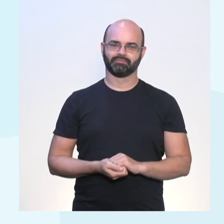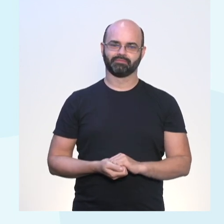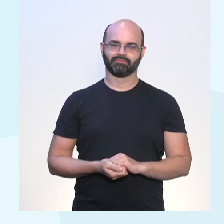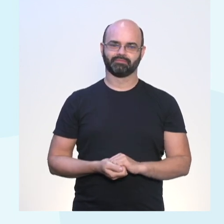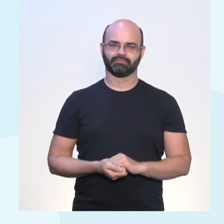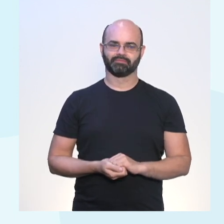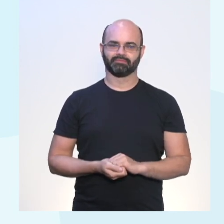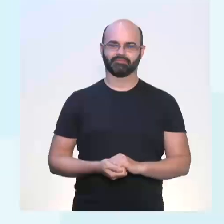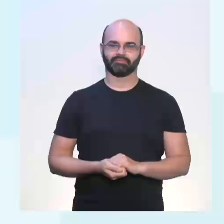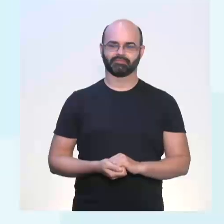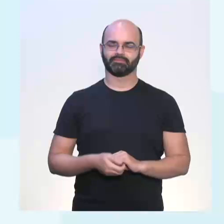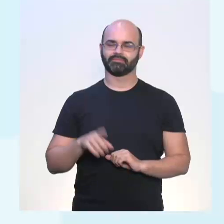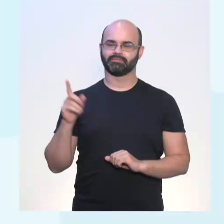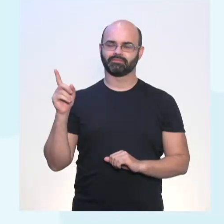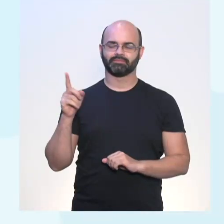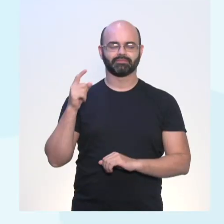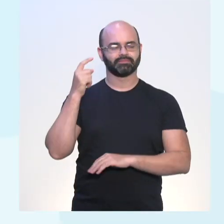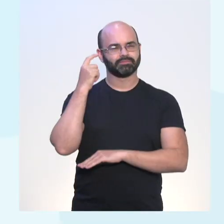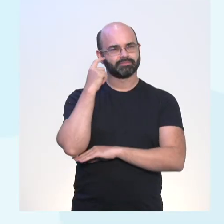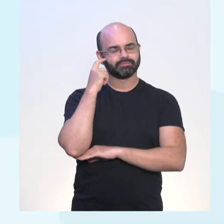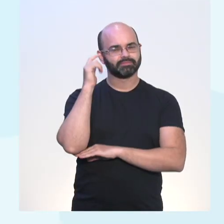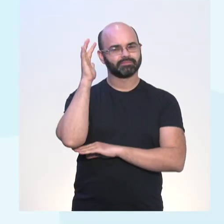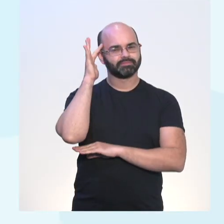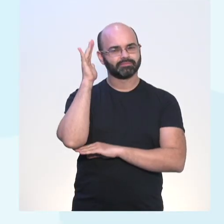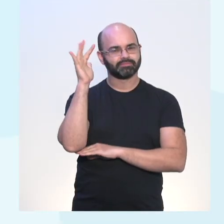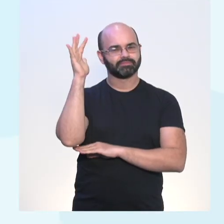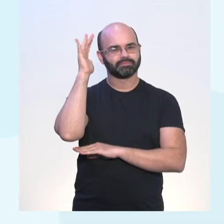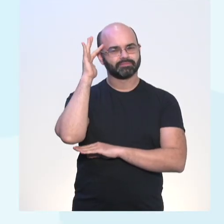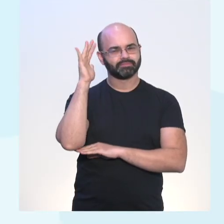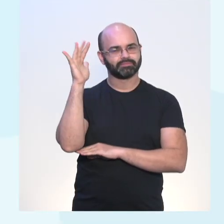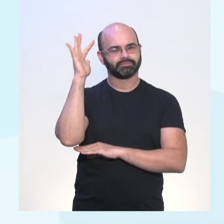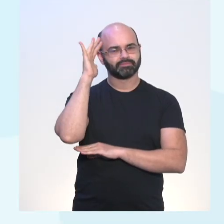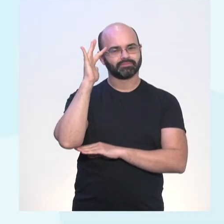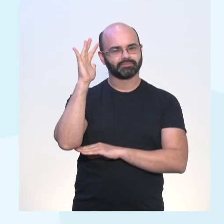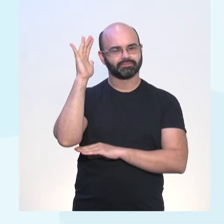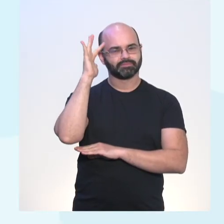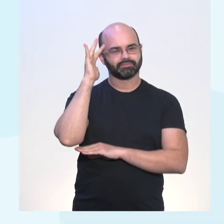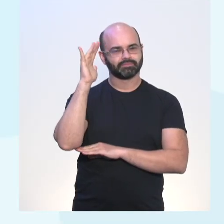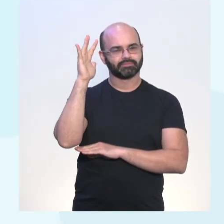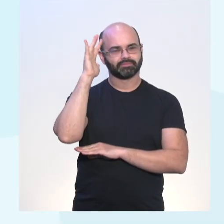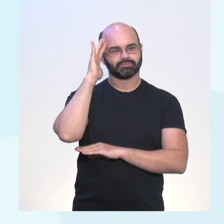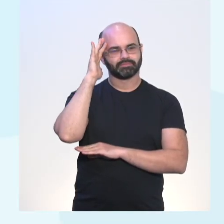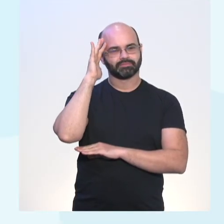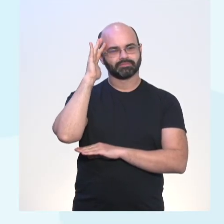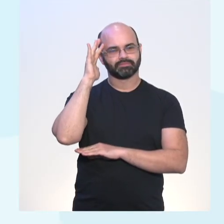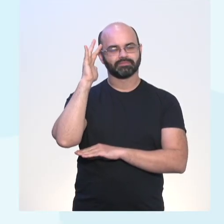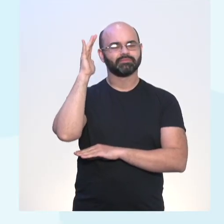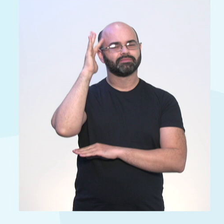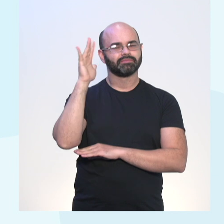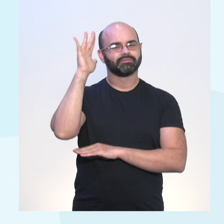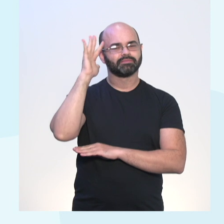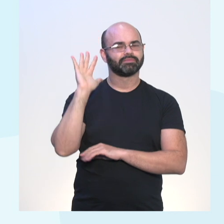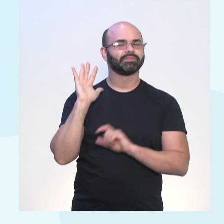ele se debruçou assim com muita dedicação. Que pergunta será que era essa?